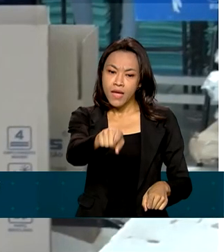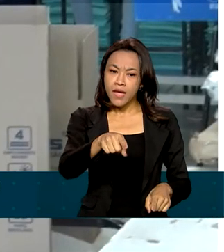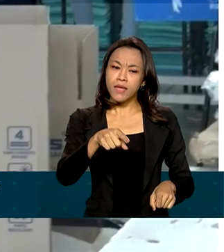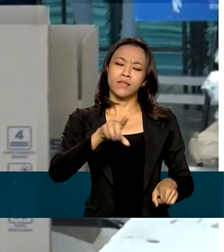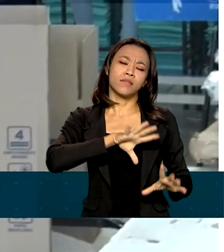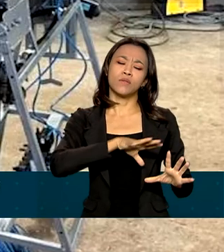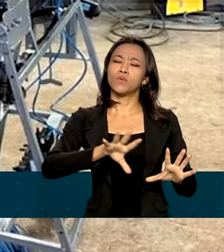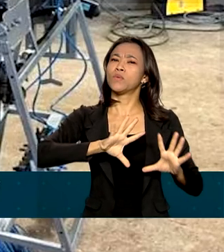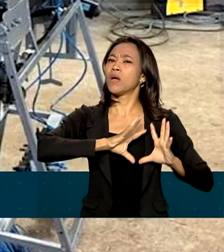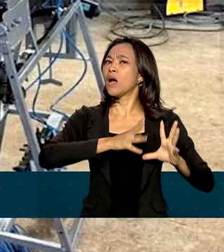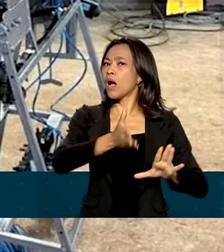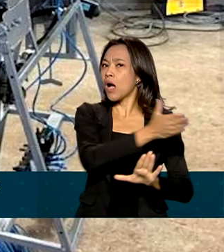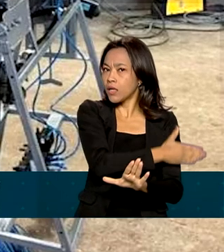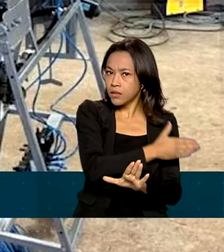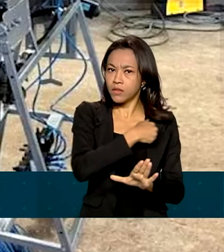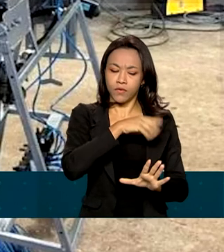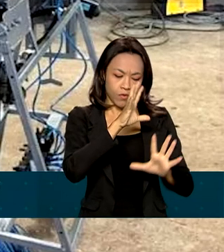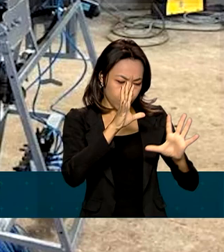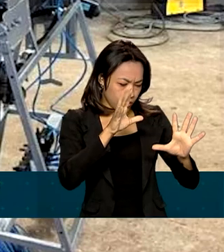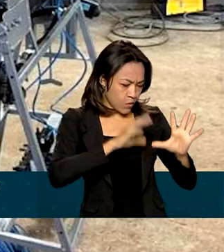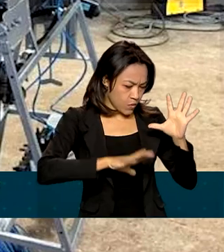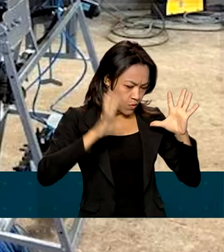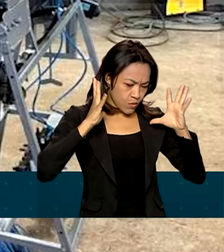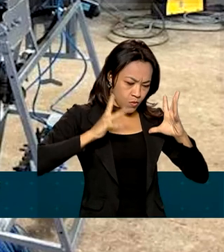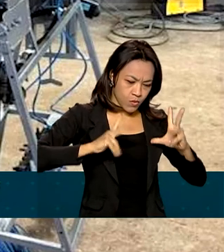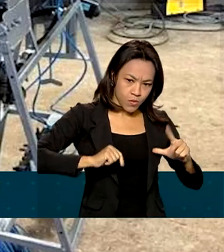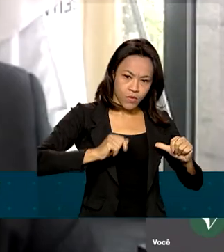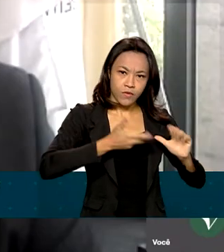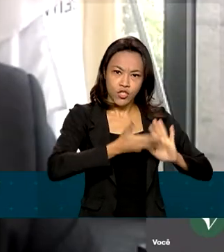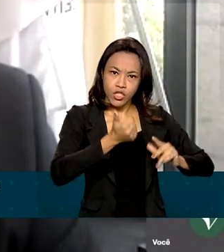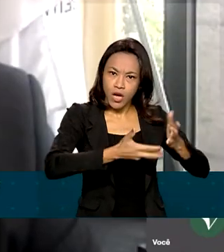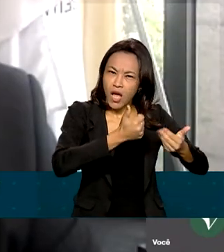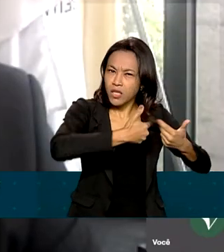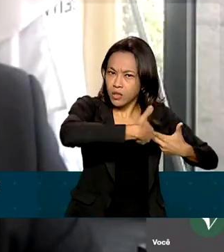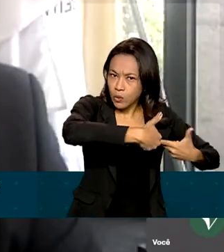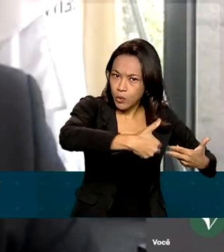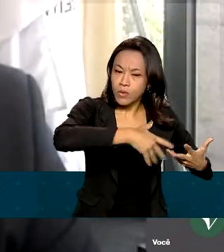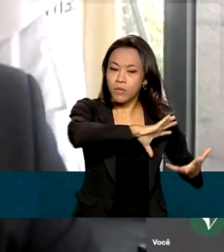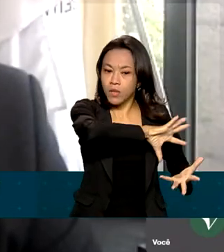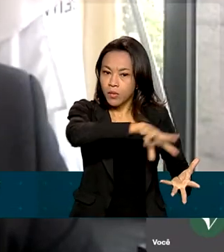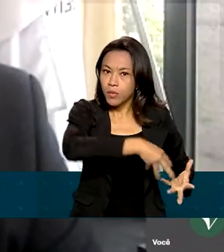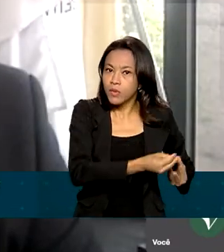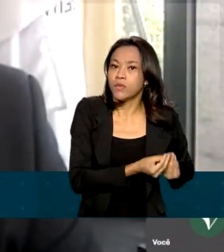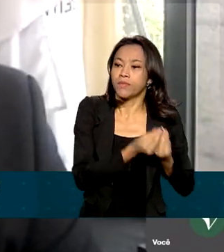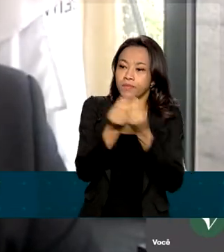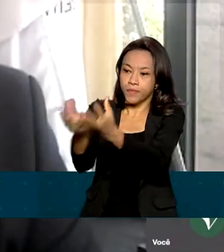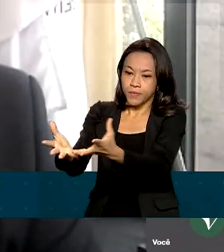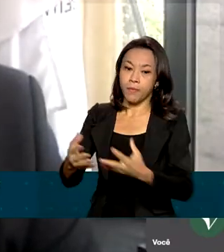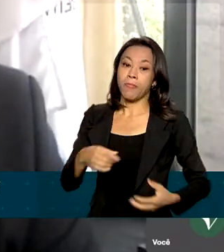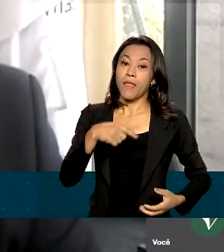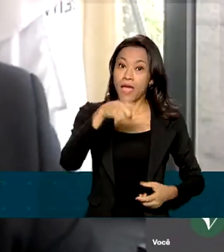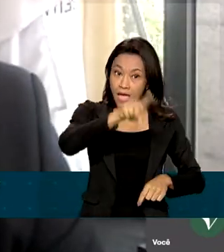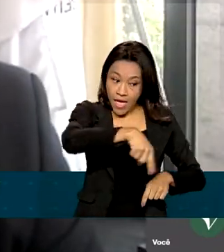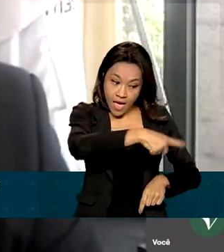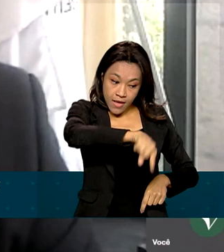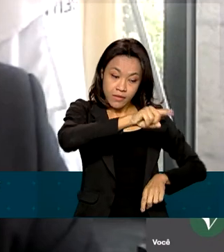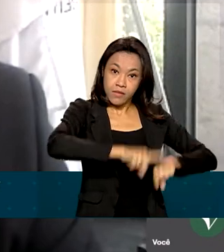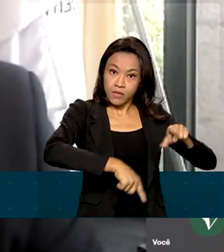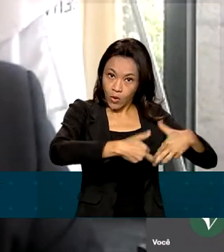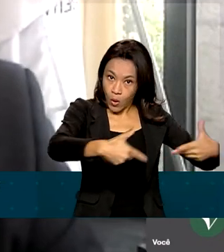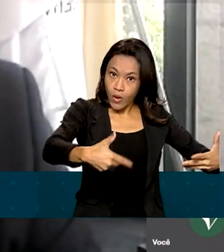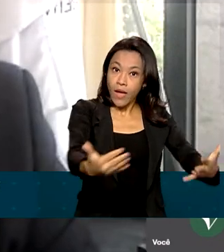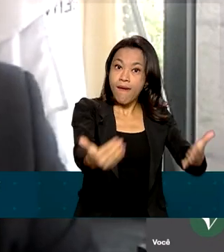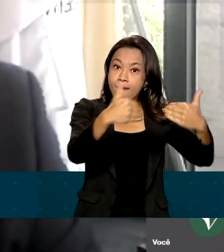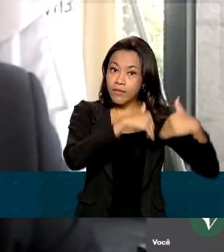antes de ser doado passou por um processo de descaracterização e textuais eles ingressam no país de forma irregular e